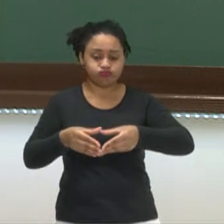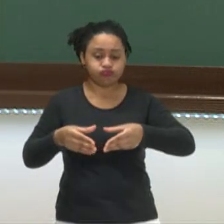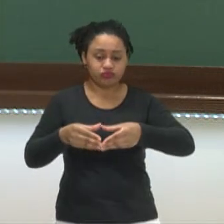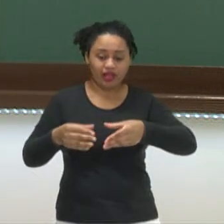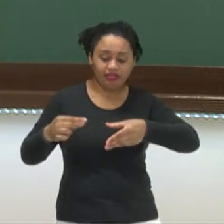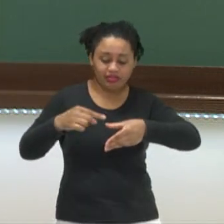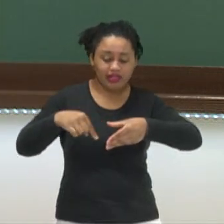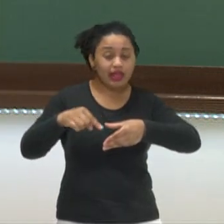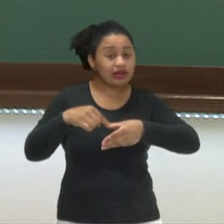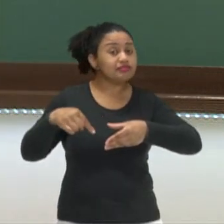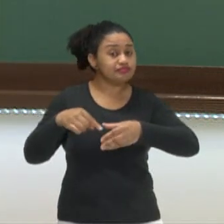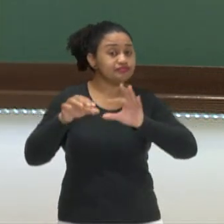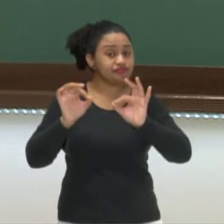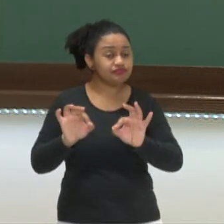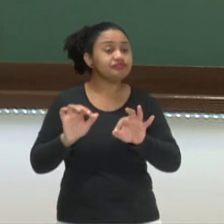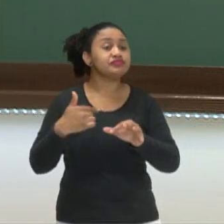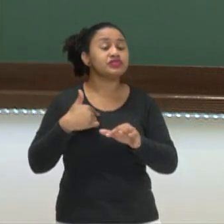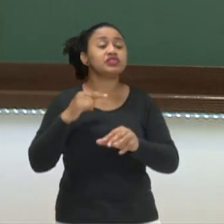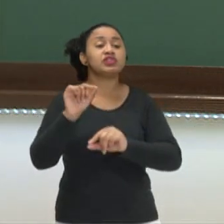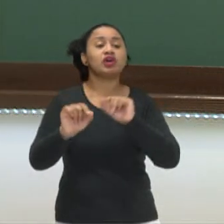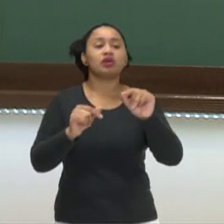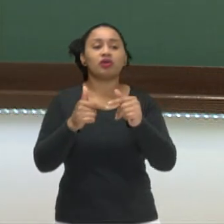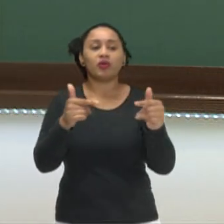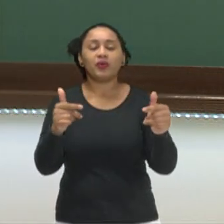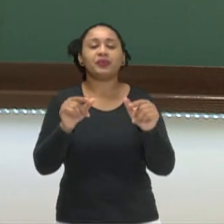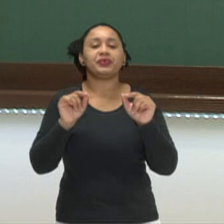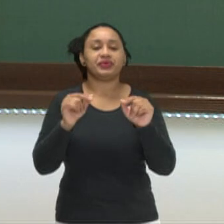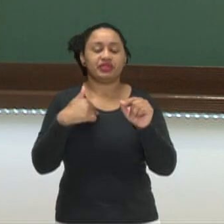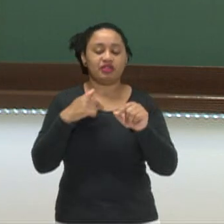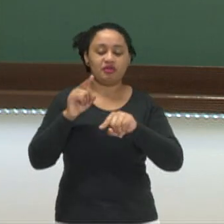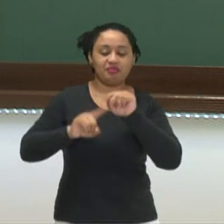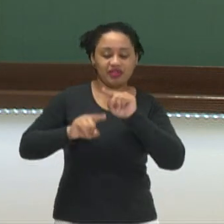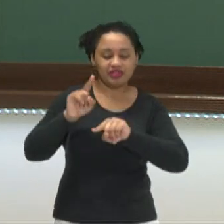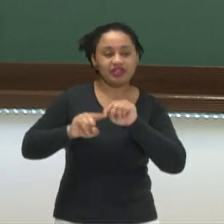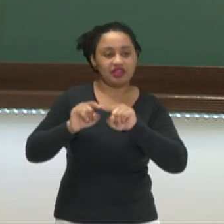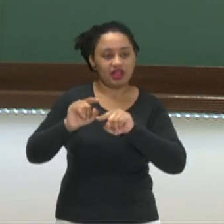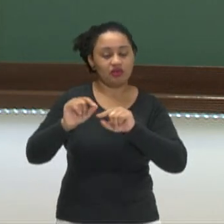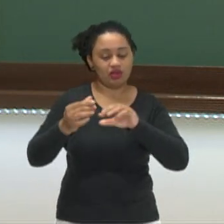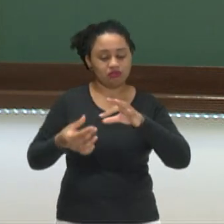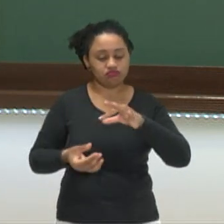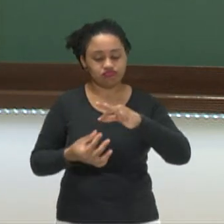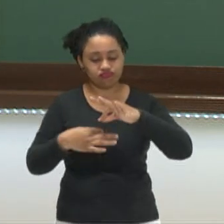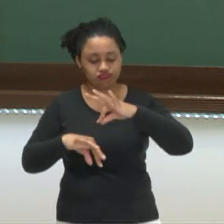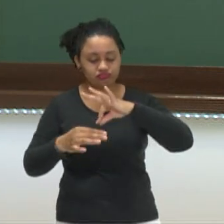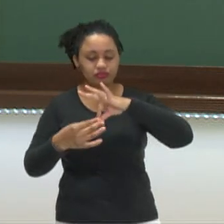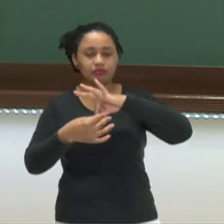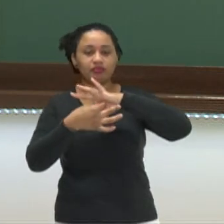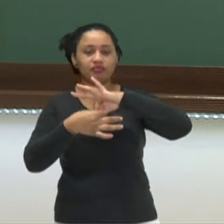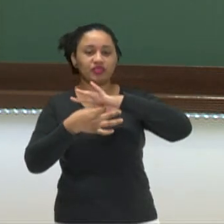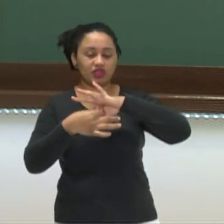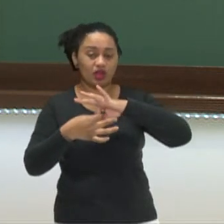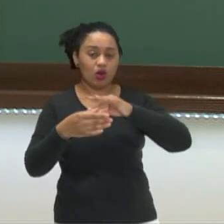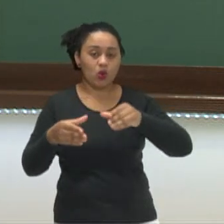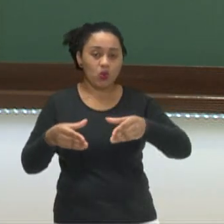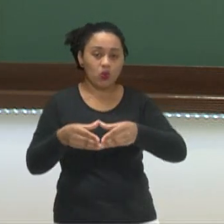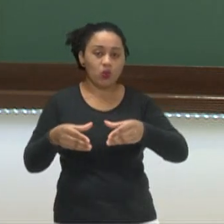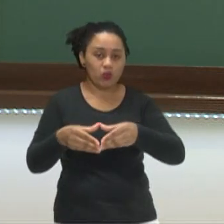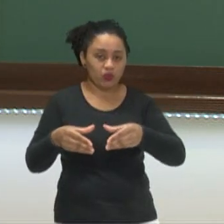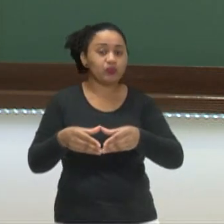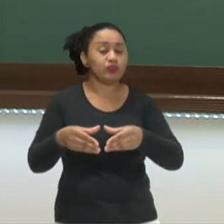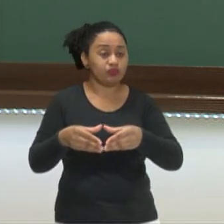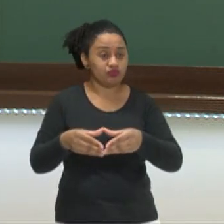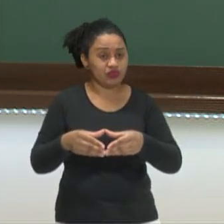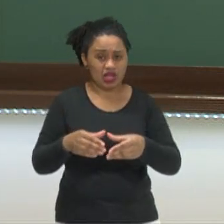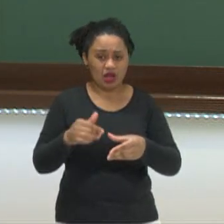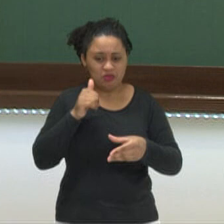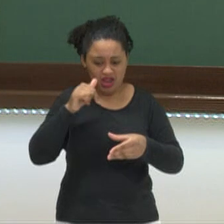vem de útero. Então é um dispositivo, é um material que vai ser colocado dentro do útero da mulher, tá? Ela vai